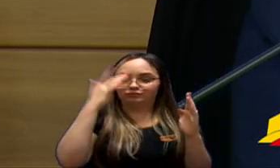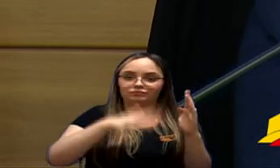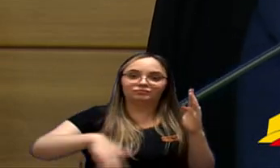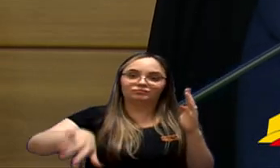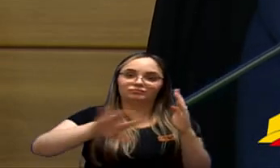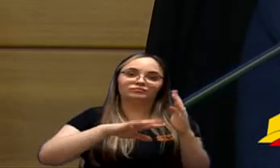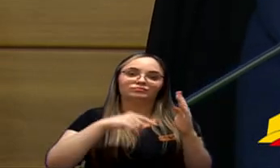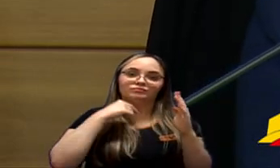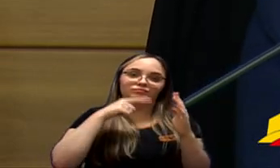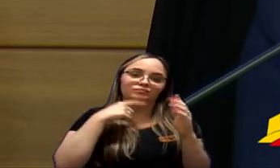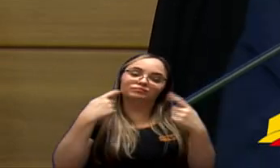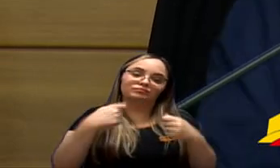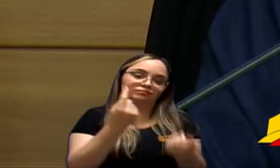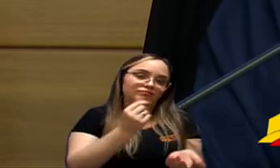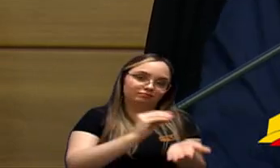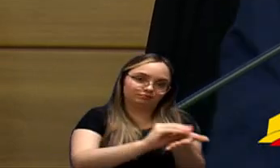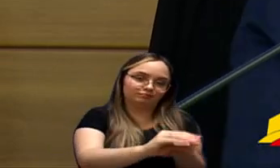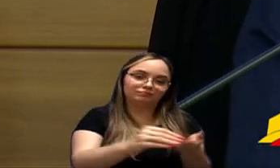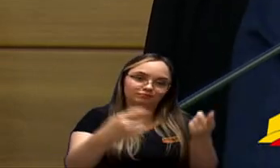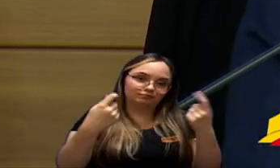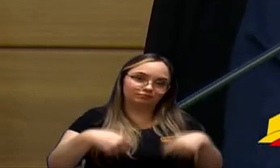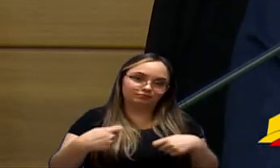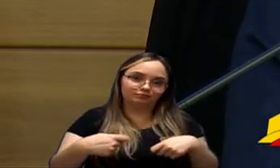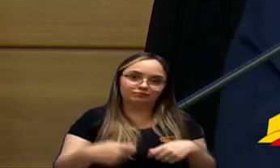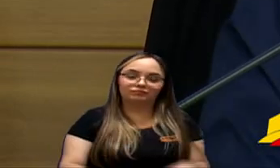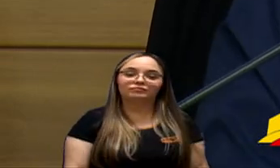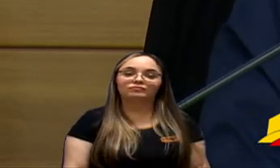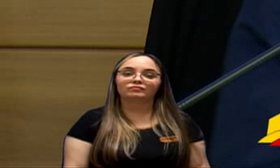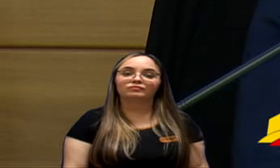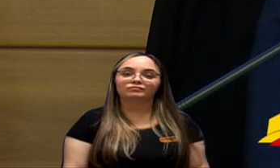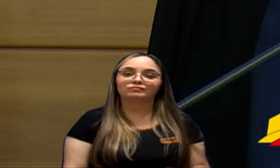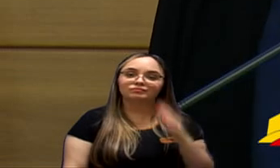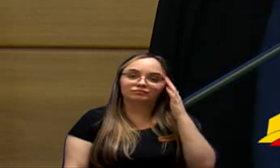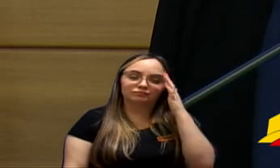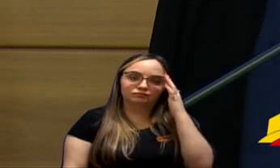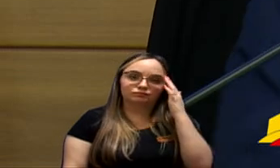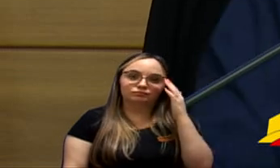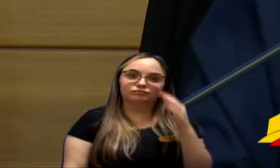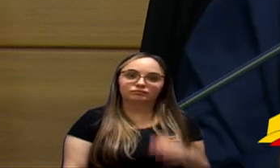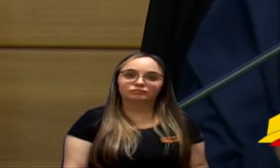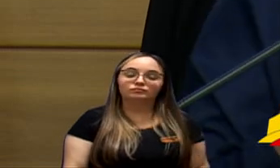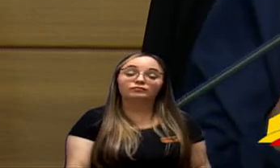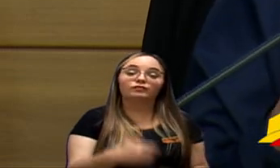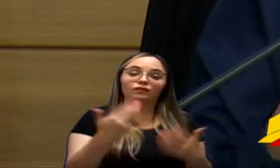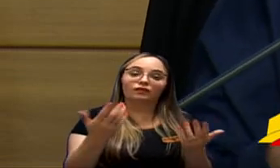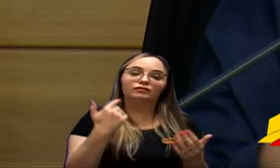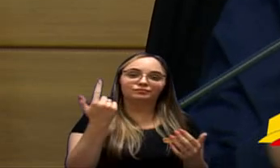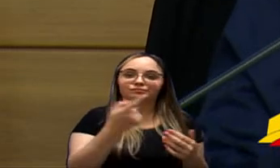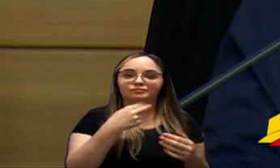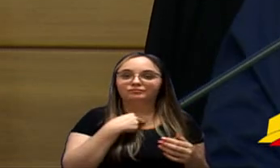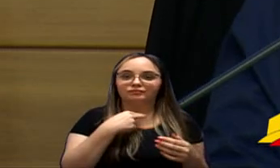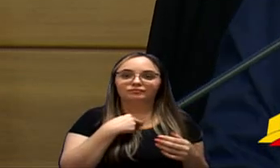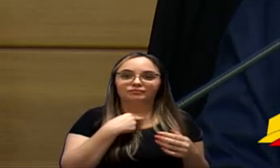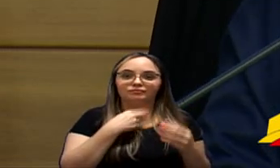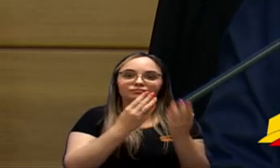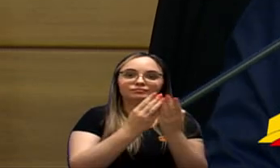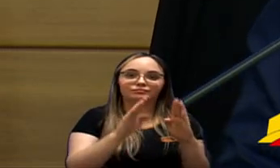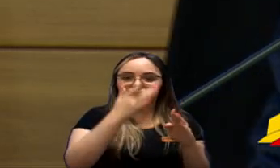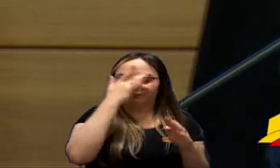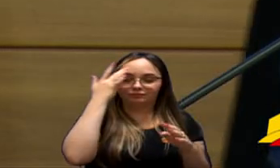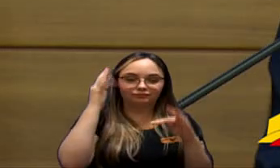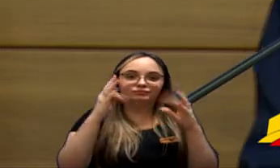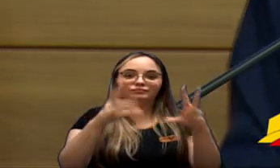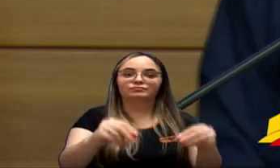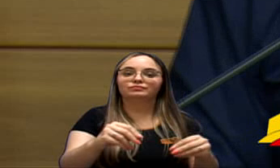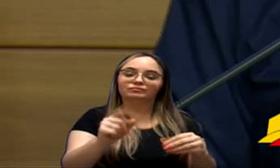você investir recursos da educação. Tem que ficar para a educação, tem que vir para o aluno. Então, nós não podemos abrir para a população